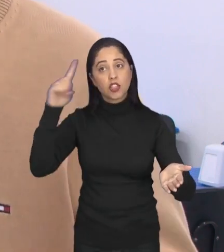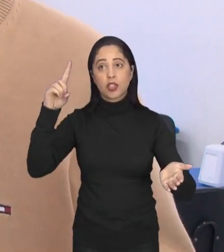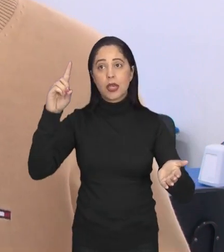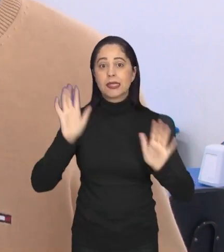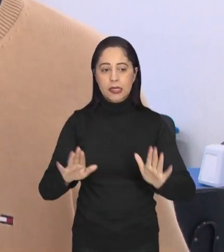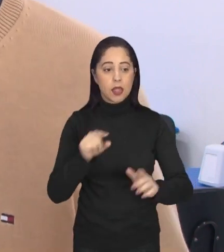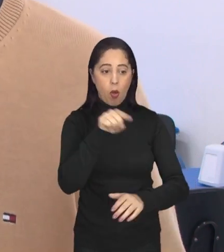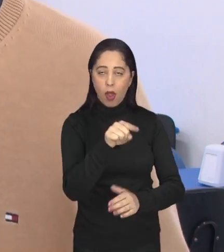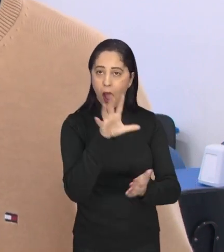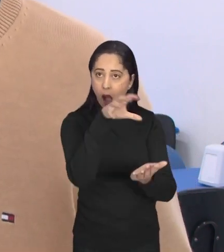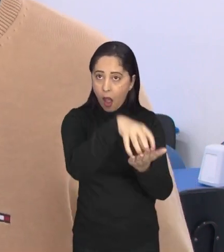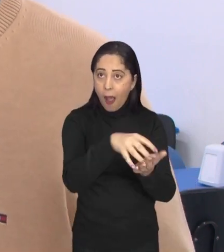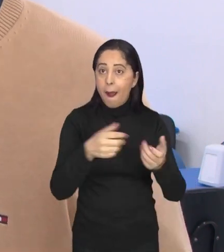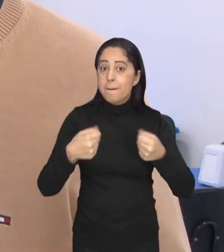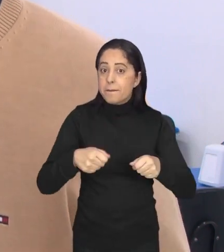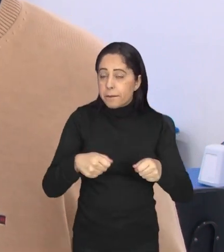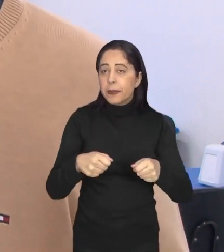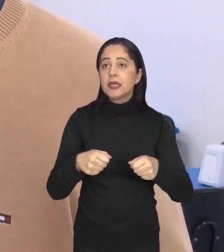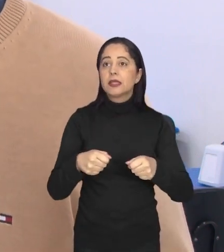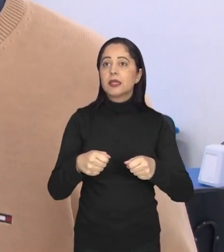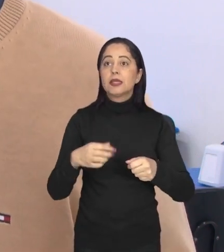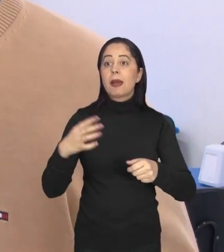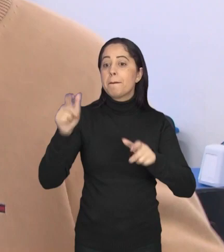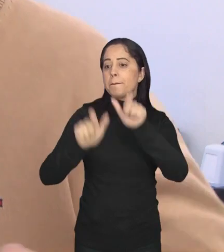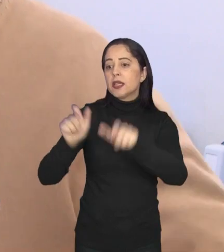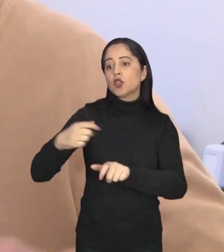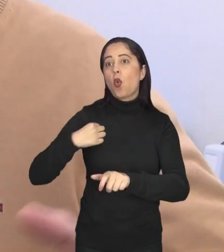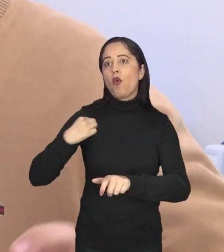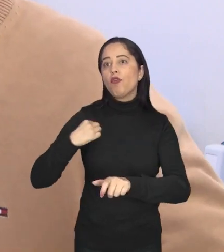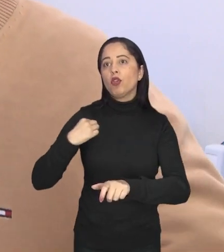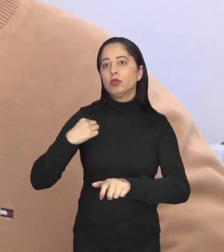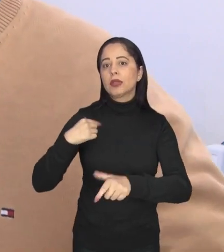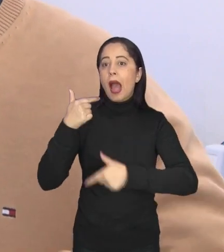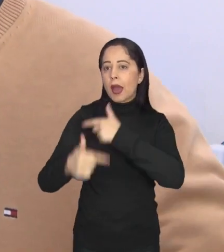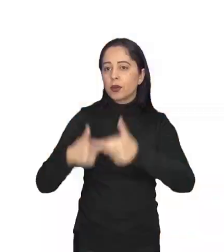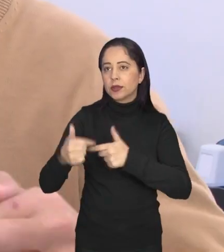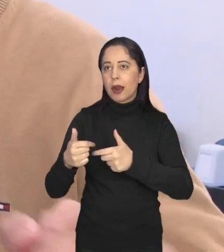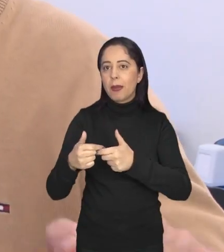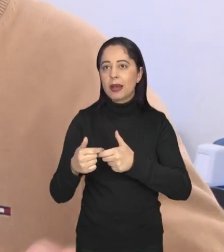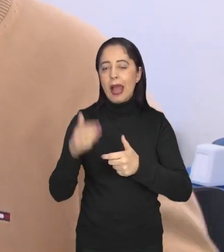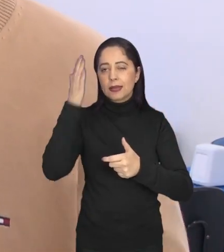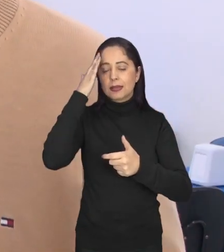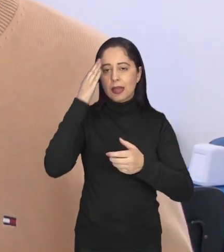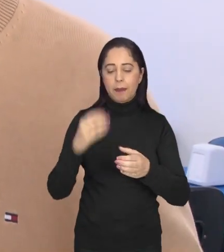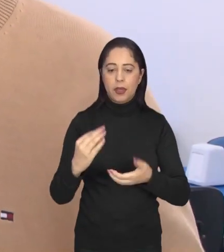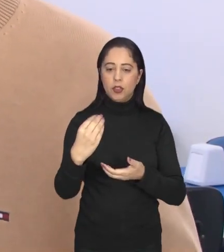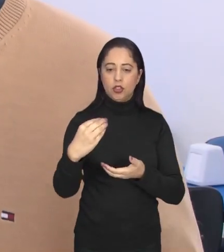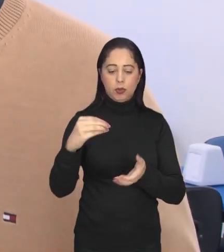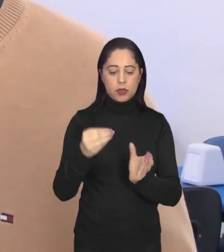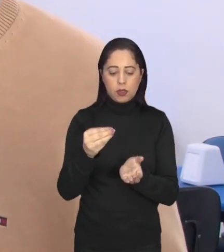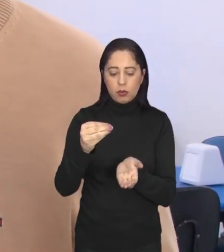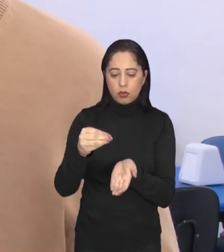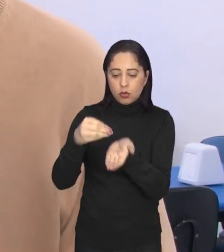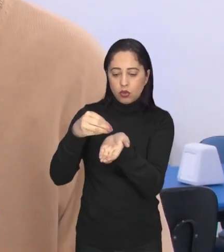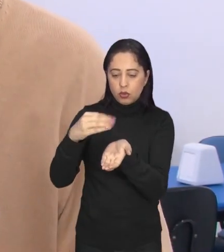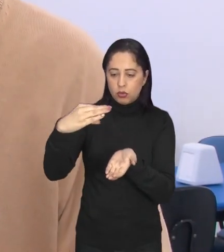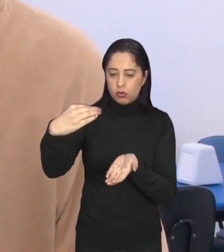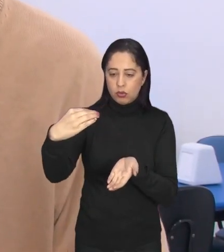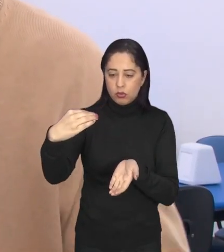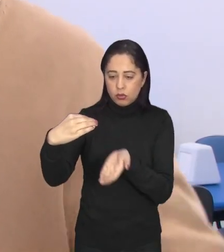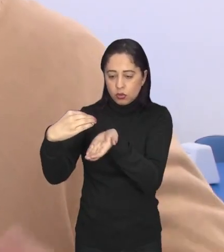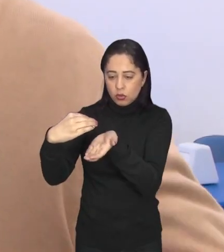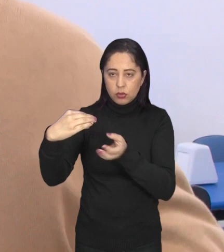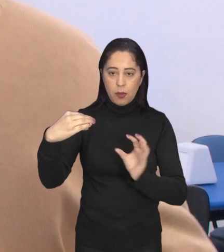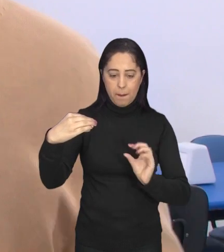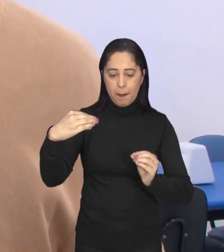de voluntários, esses voluntários para vir cadastrar a nota fiscal. É um processo rápido da leitura de barras, então acelera no atendimento, só